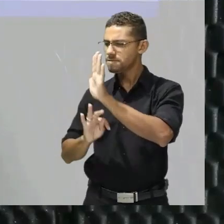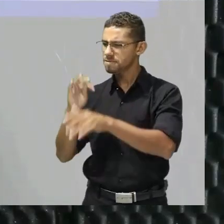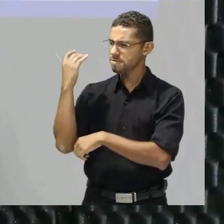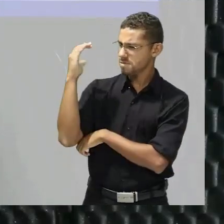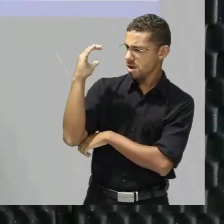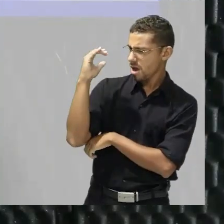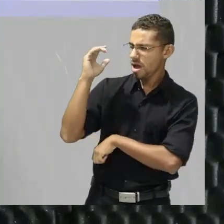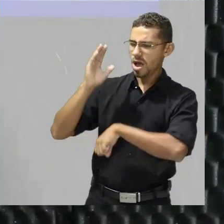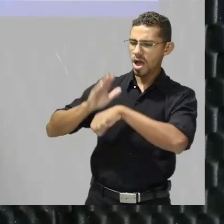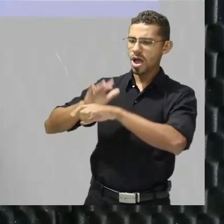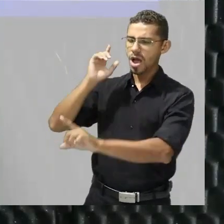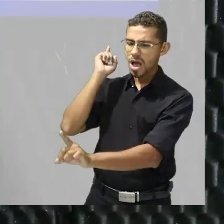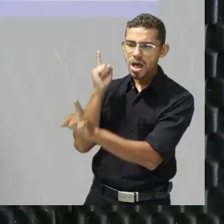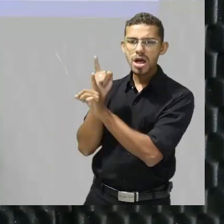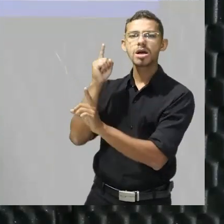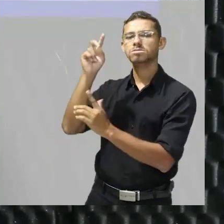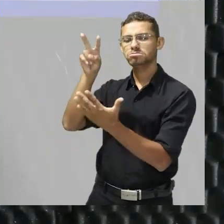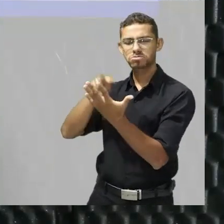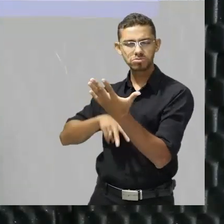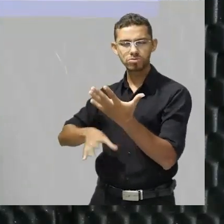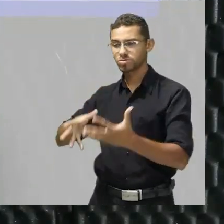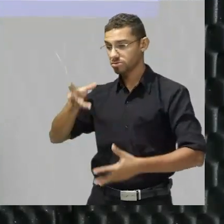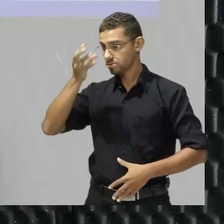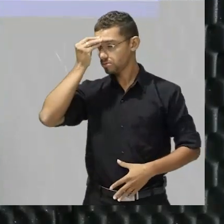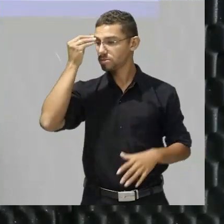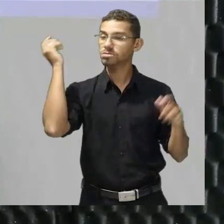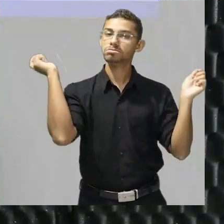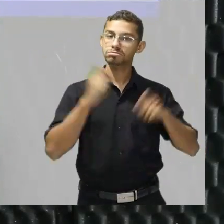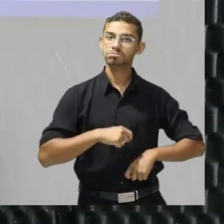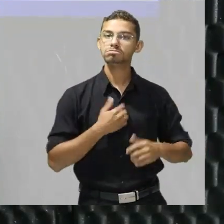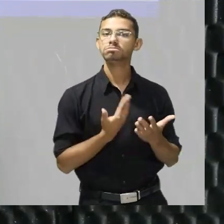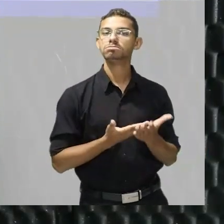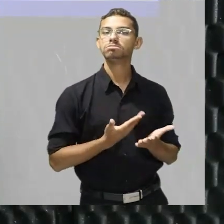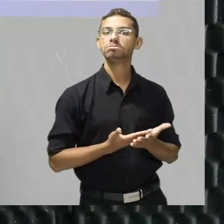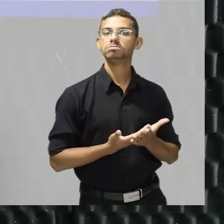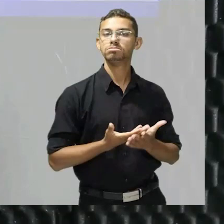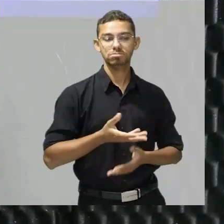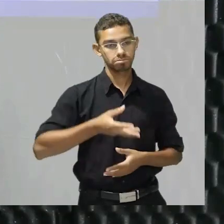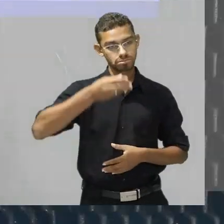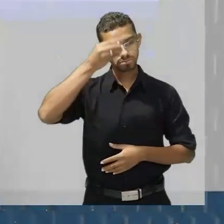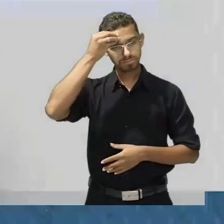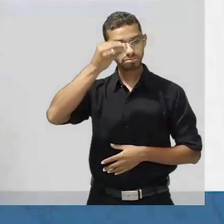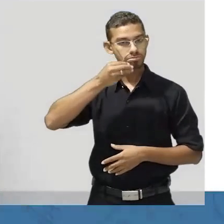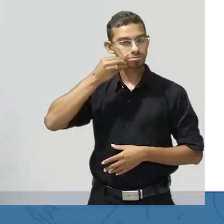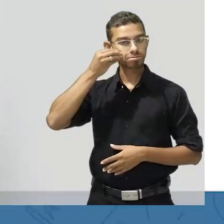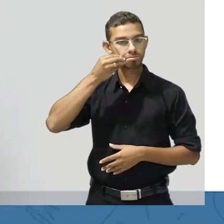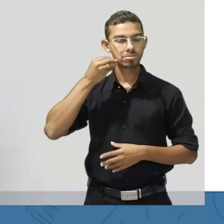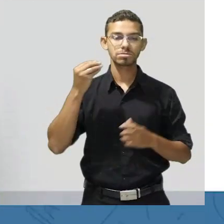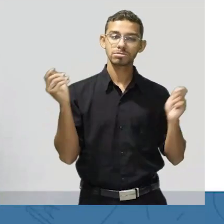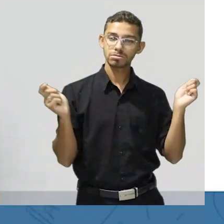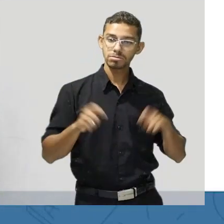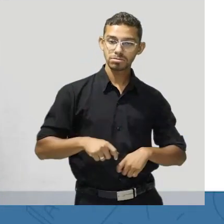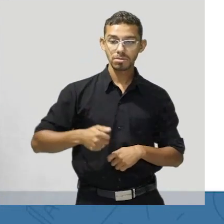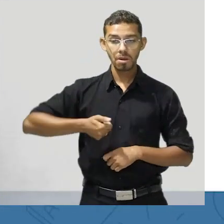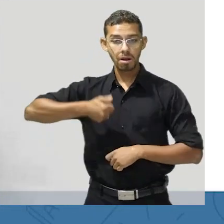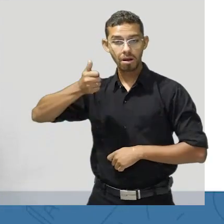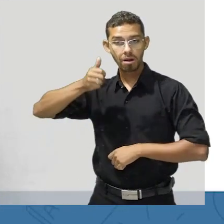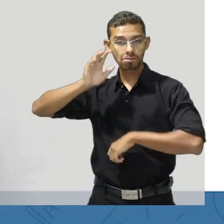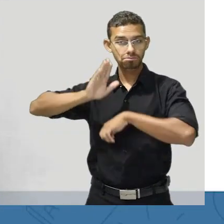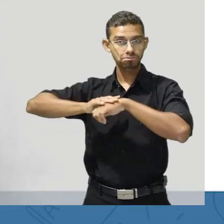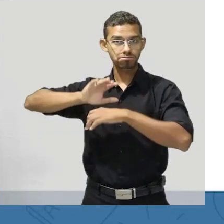sociocultural e esse suportes textuais Então vamos lá o primeiro passo para